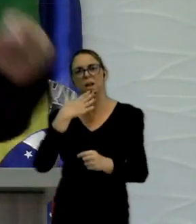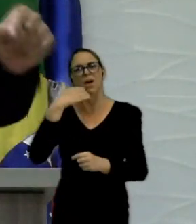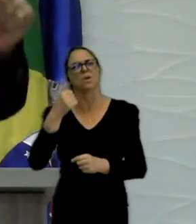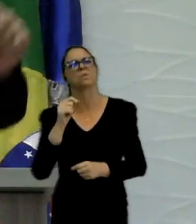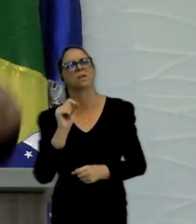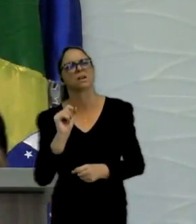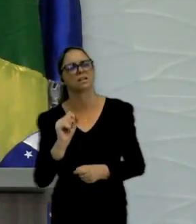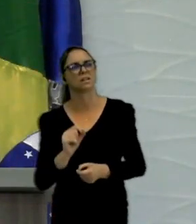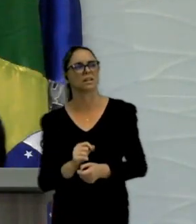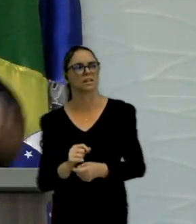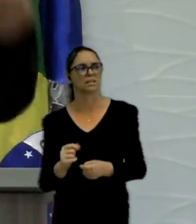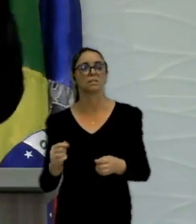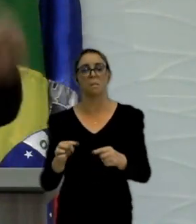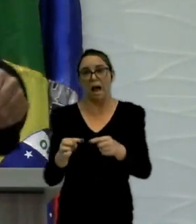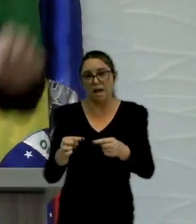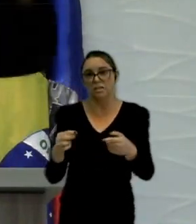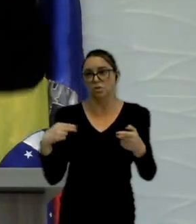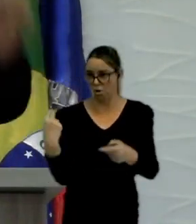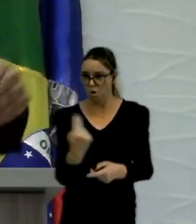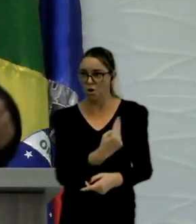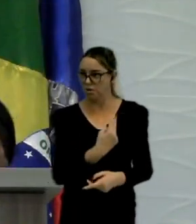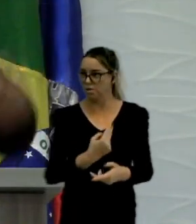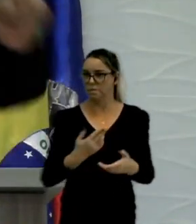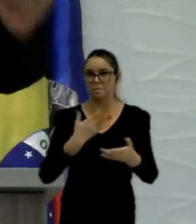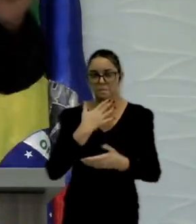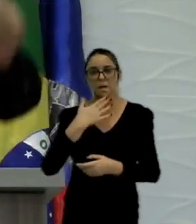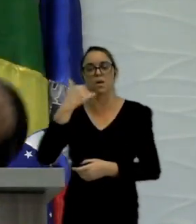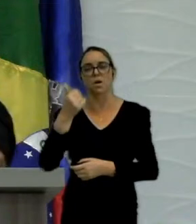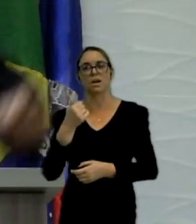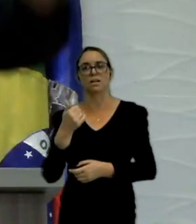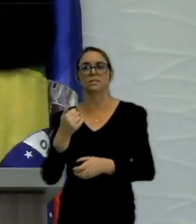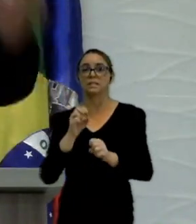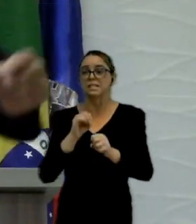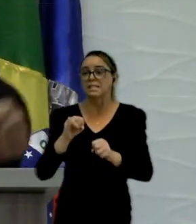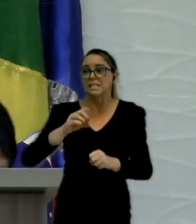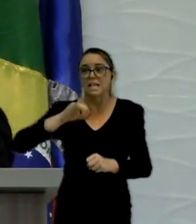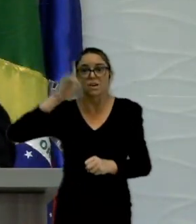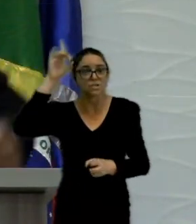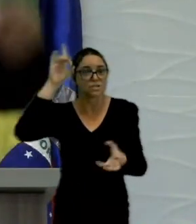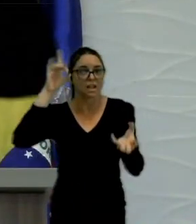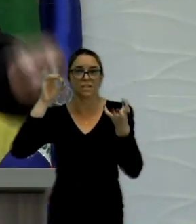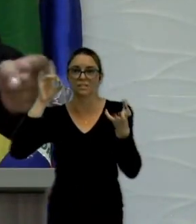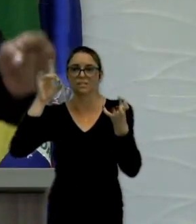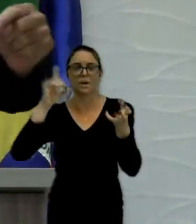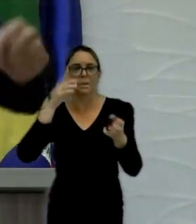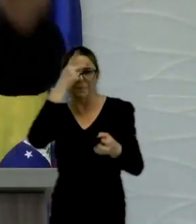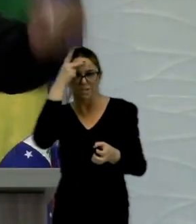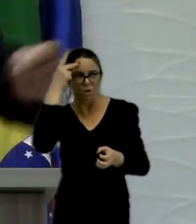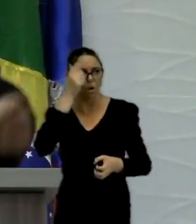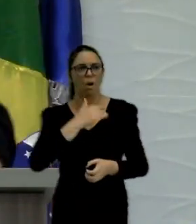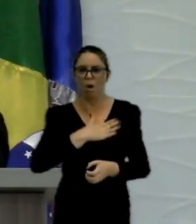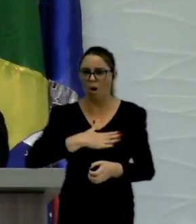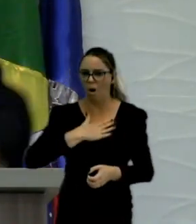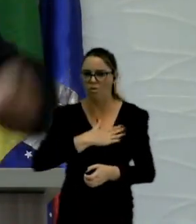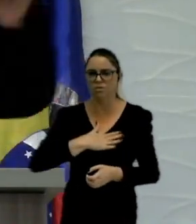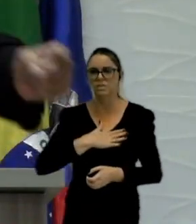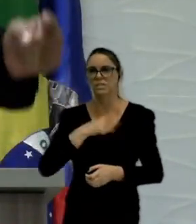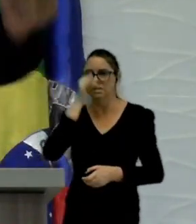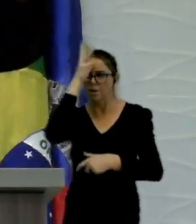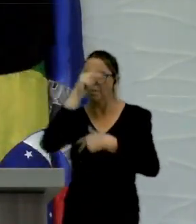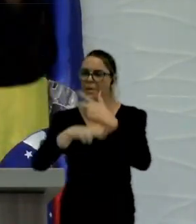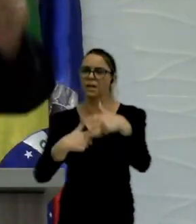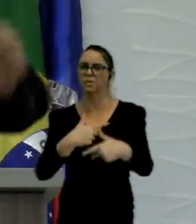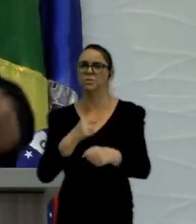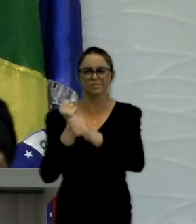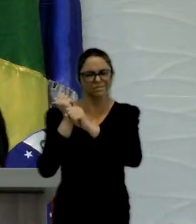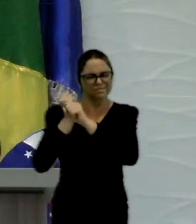nós vamos melhorar. Nós vamos melhorar com uma pessoa, se Deus quiser, que gosta de São Bento, que faz por São Bento a vida inteira, há mais de